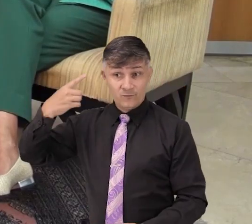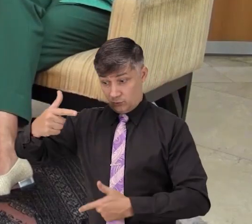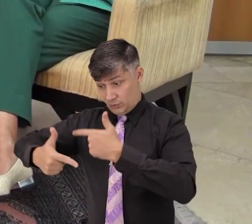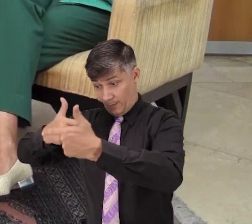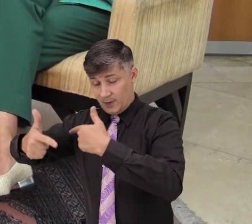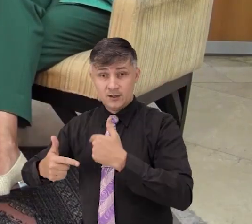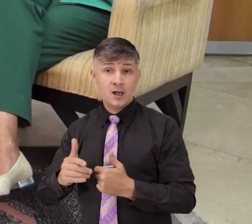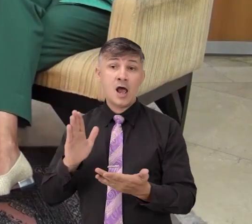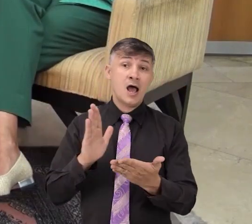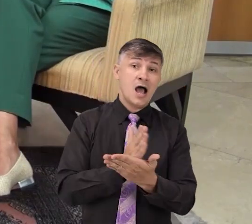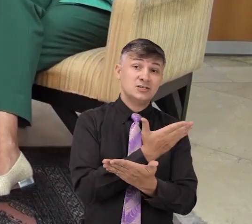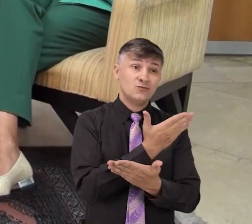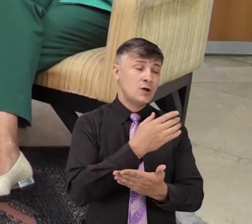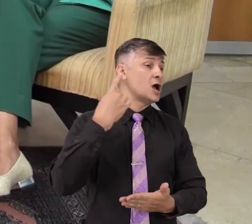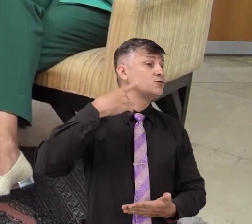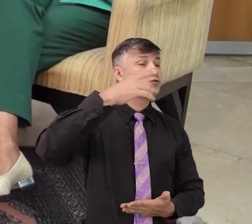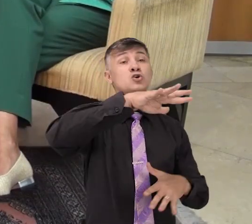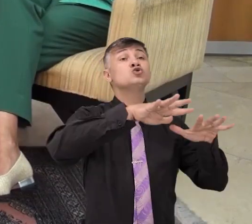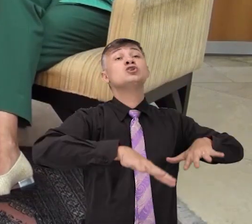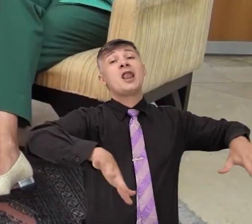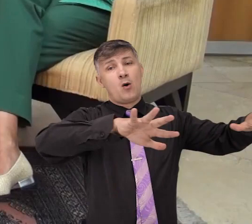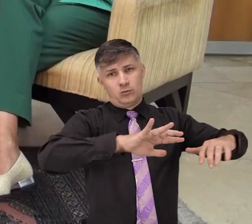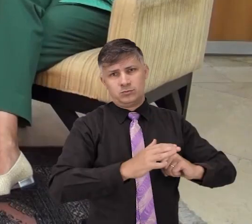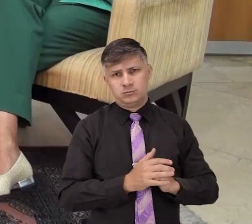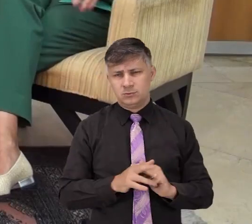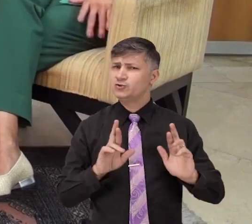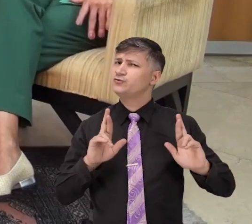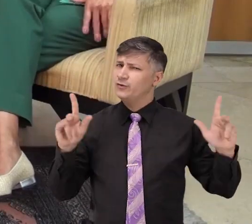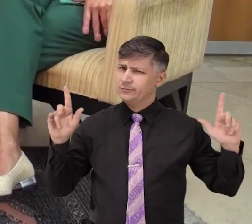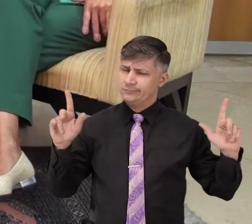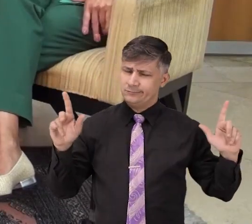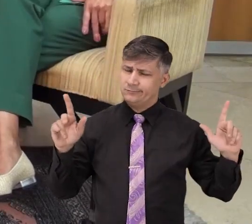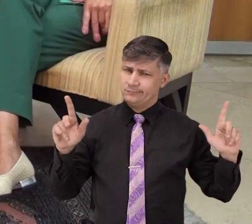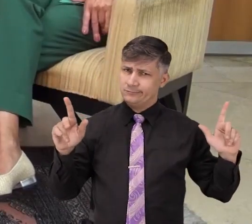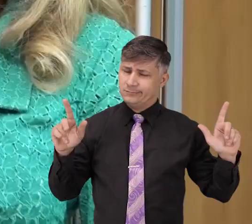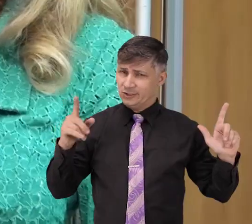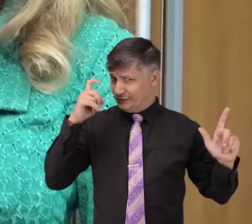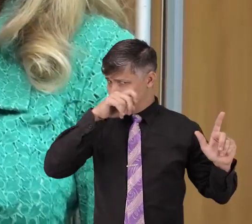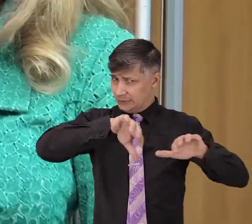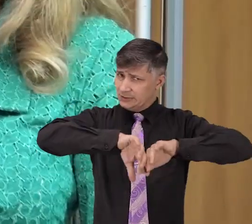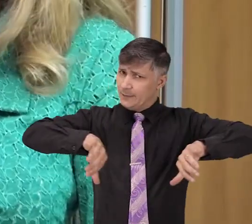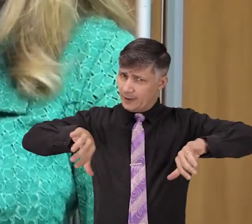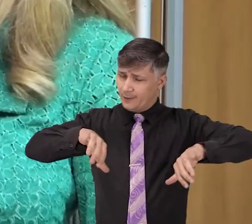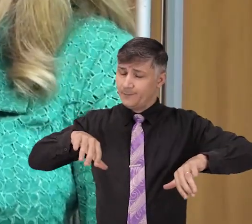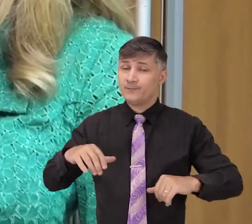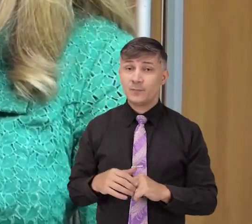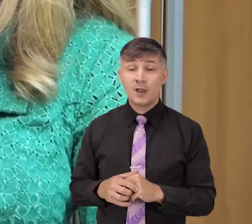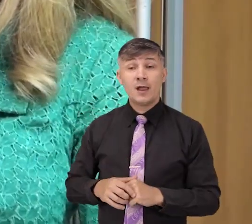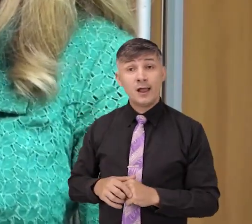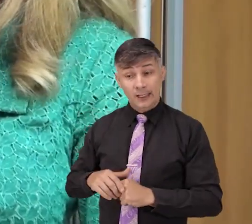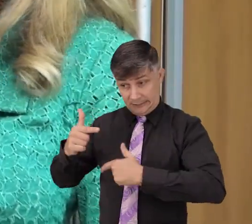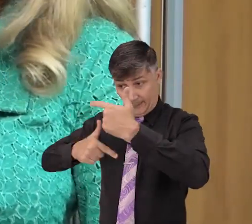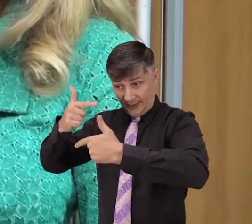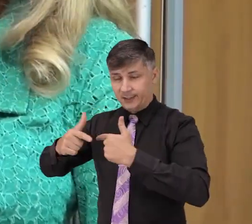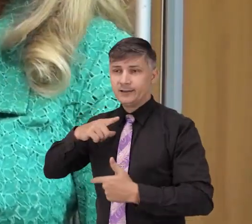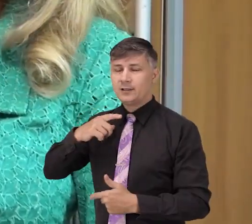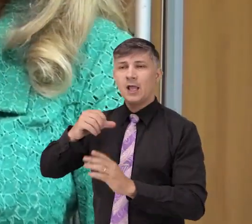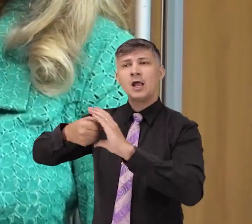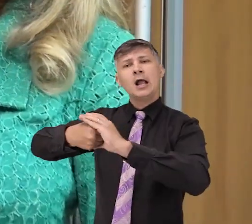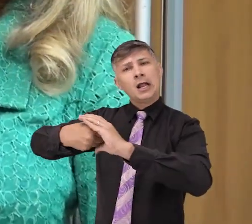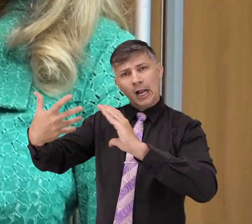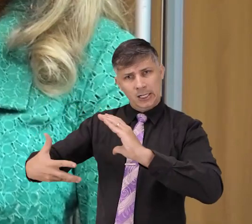da advocacia trabalhista da advocacia de forma geral. Sim. A advocacia trabalhista, ela tem uma característica, ela